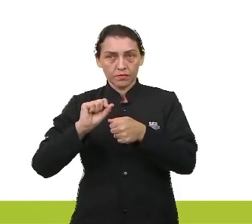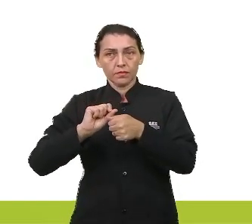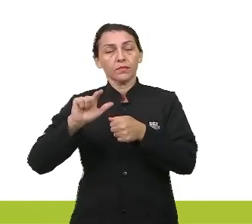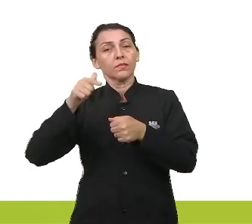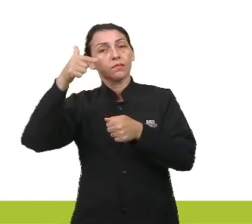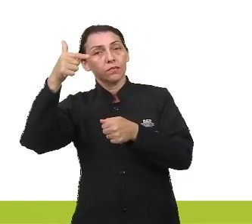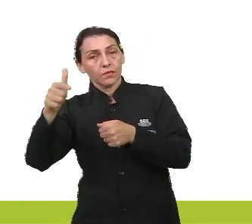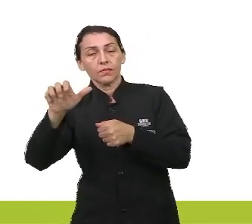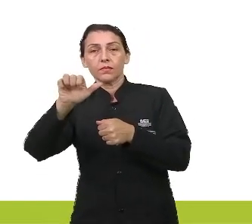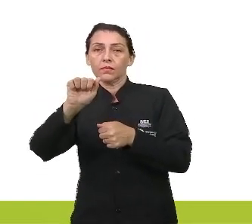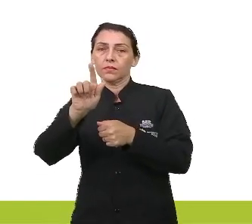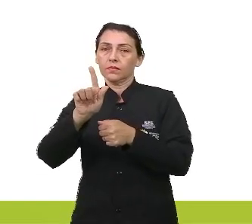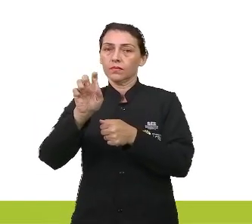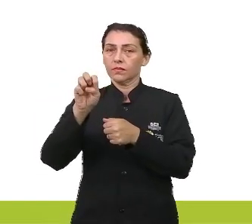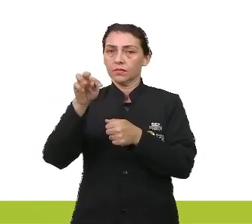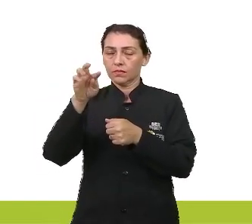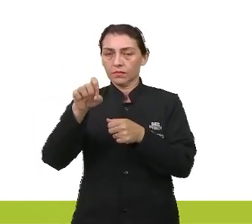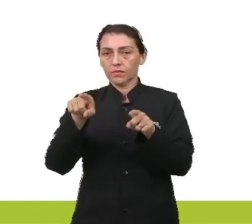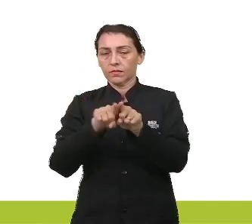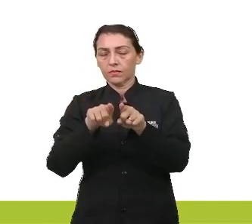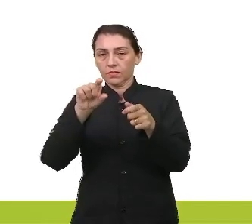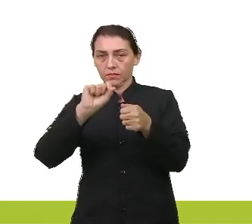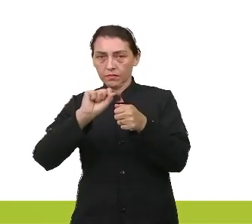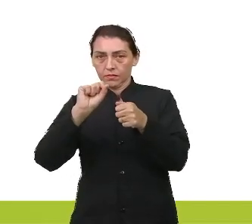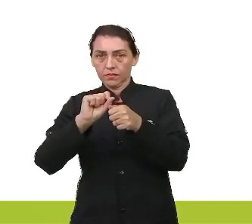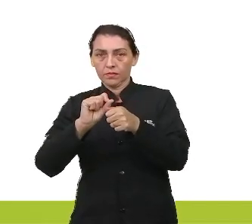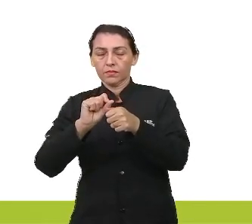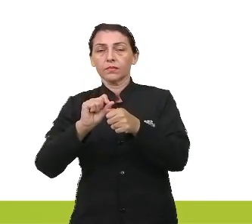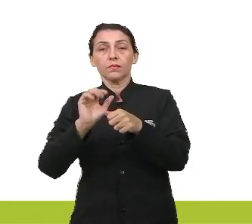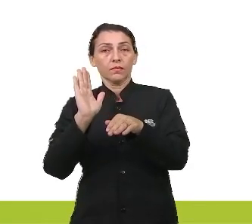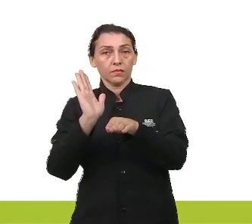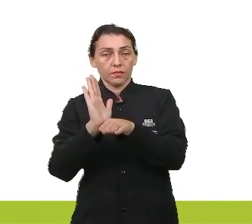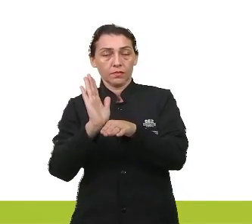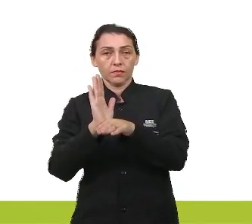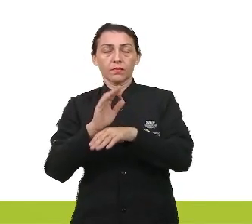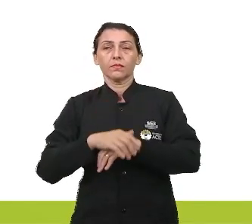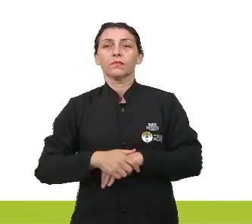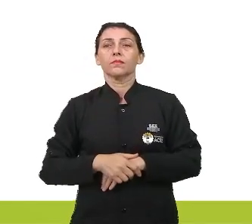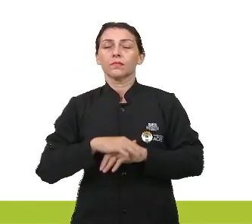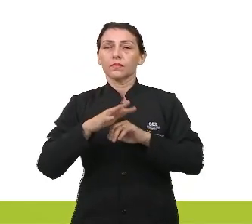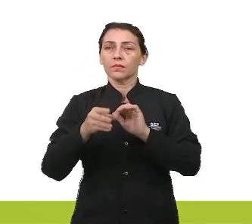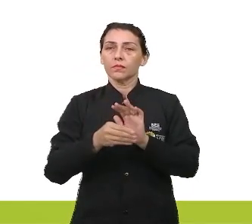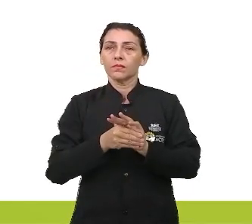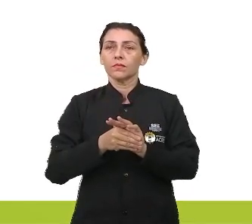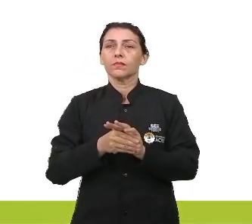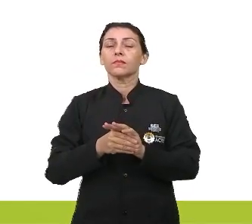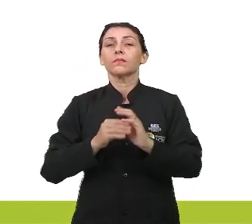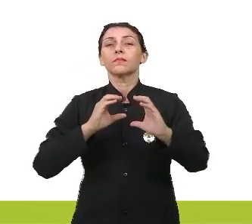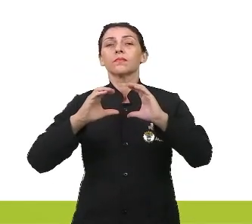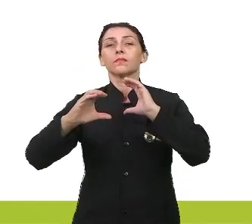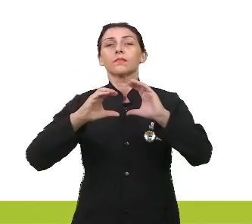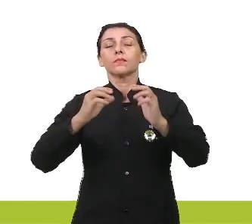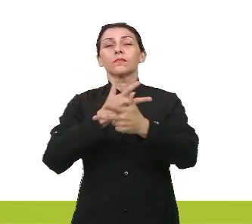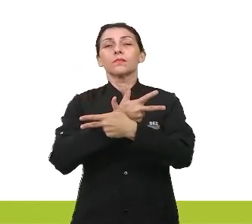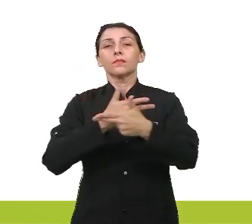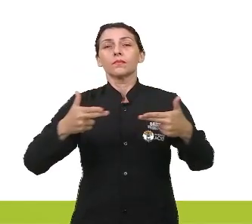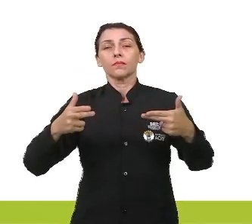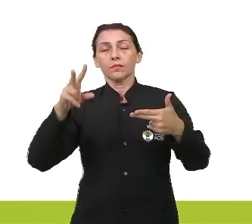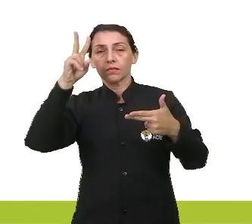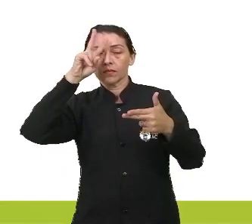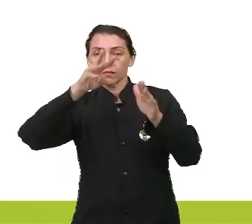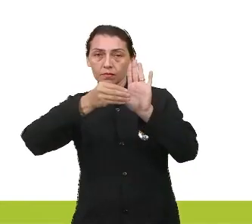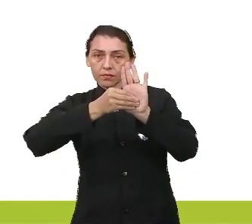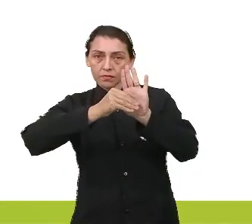outro órgão vai fazer outra coisa. Nesse caso, ela coloca os meios de comunicação. Lembra das